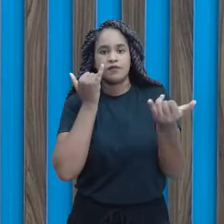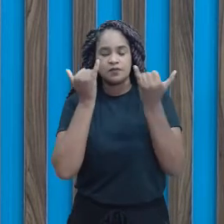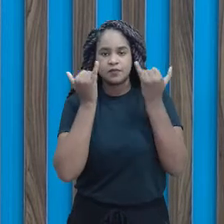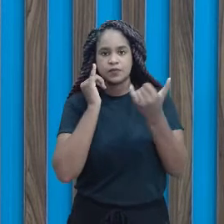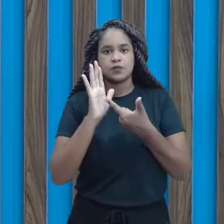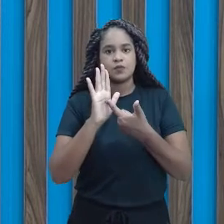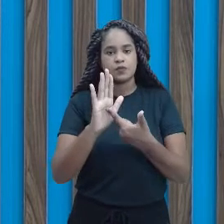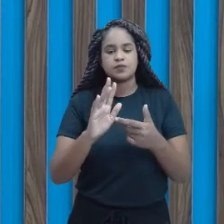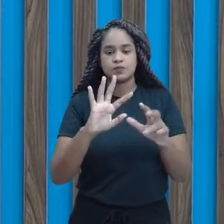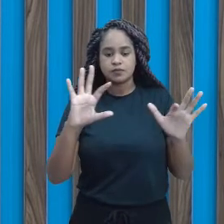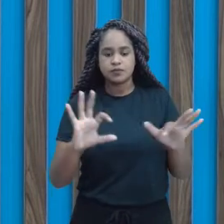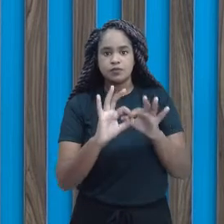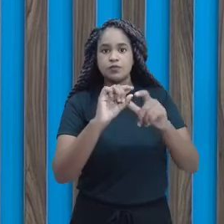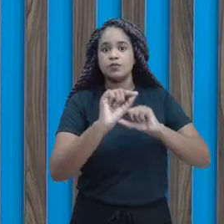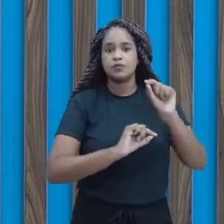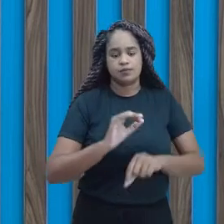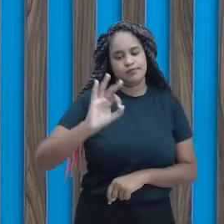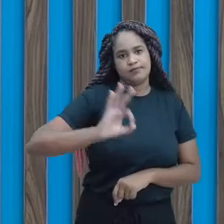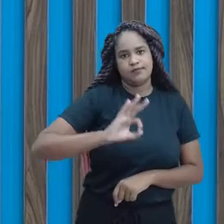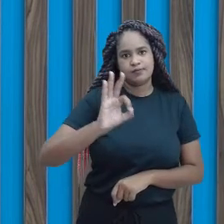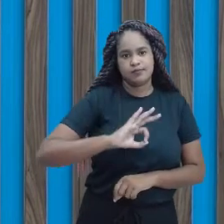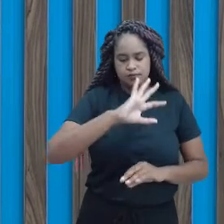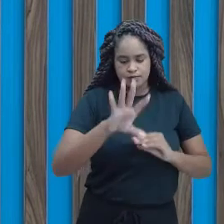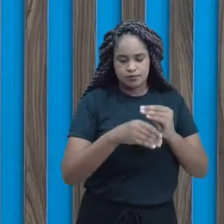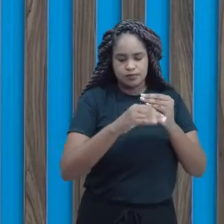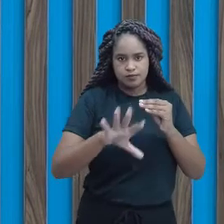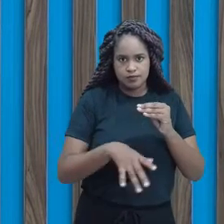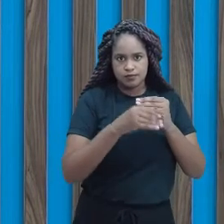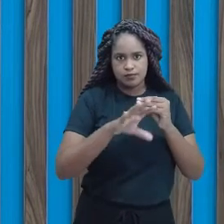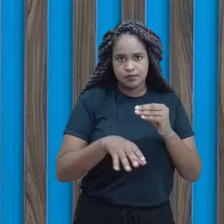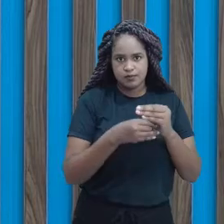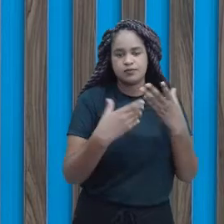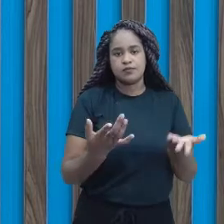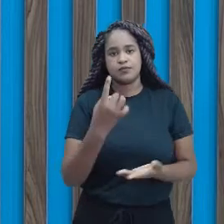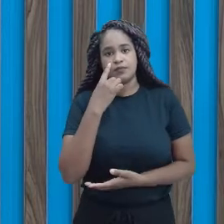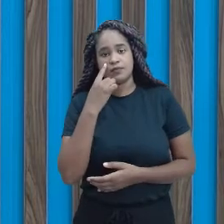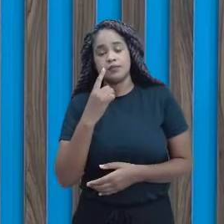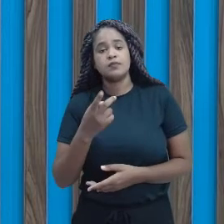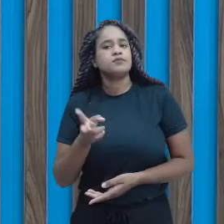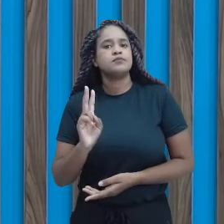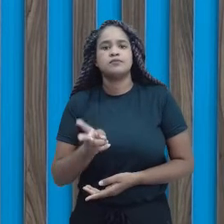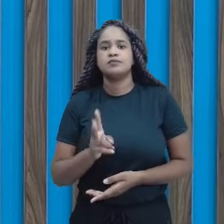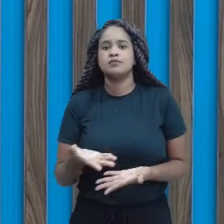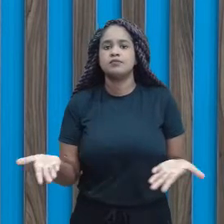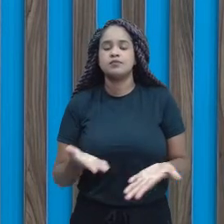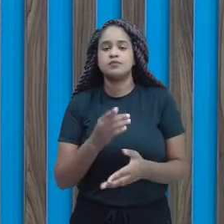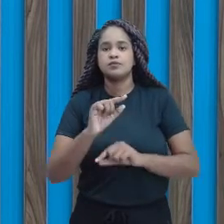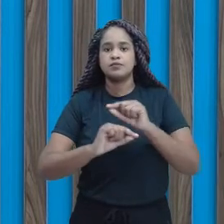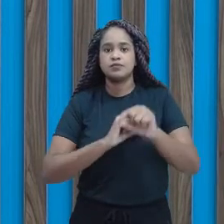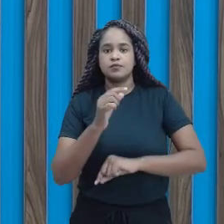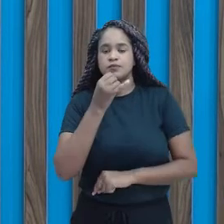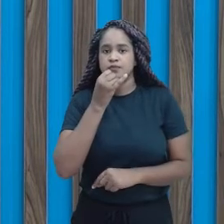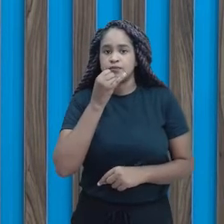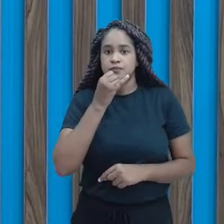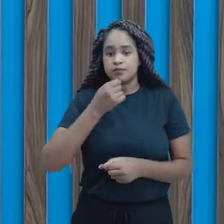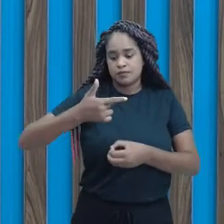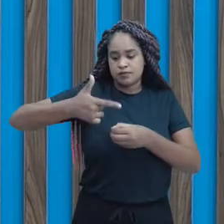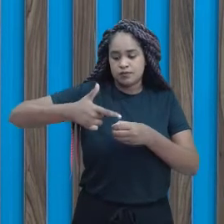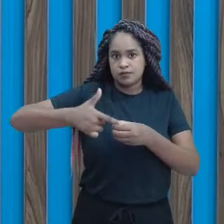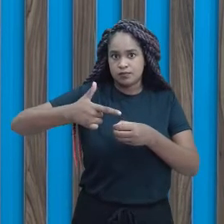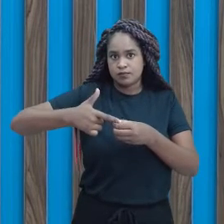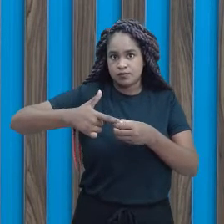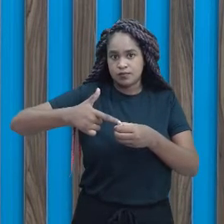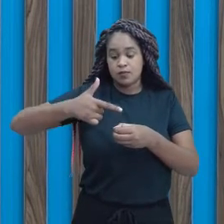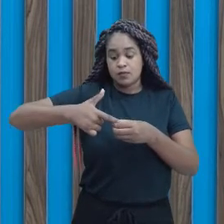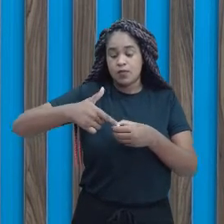informação relacionado à porcentagem, certo? Uma coisa que está muito atual hoje em dia é a questão dos combustíveis, né, que vem